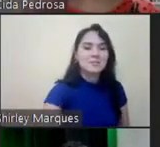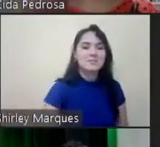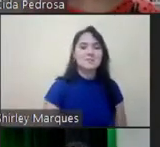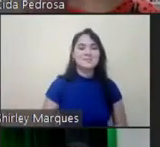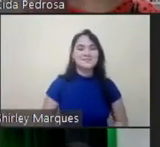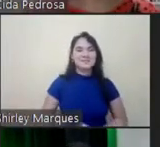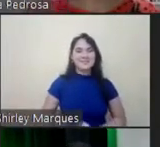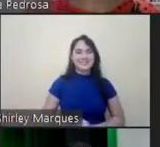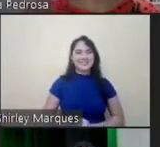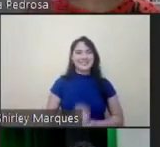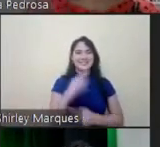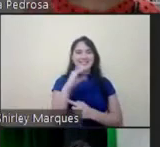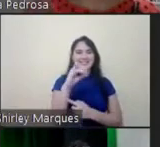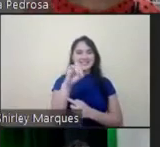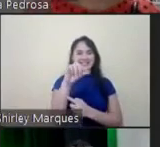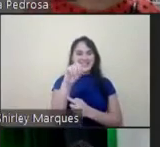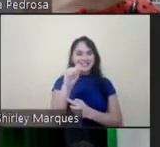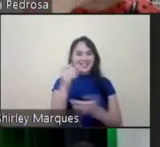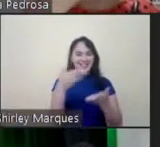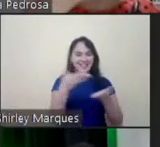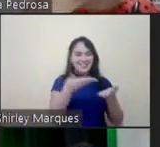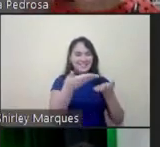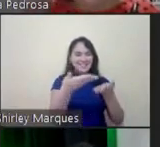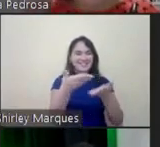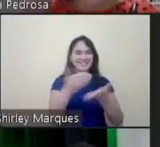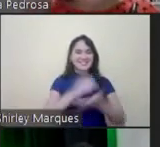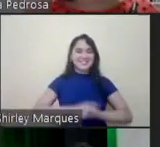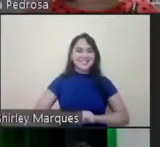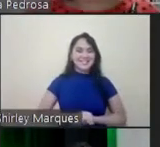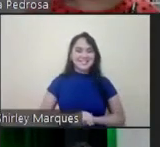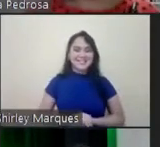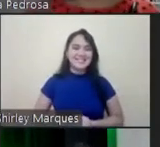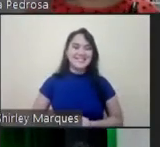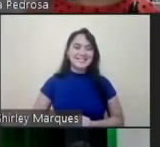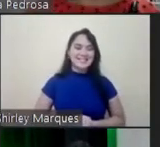Obrigado. Cida, agora é a sua vez. Vem para cá. Eu vou só ficar...